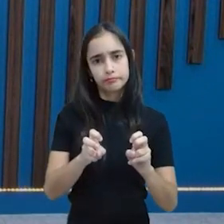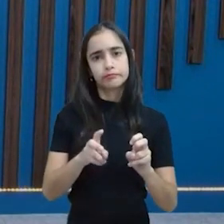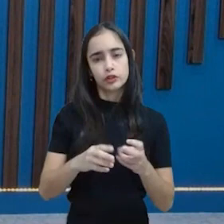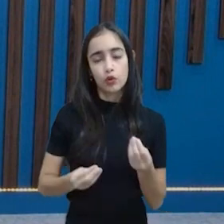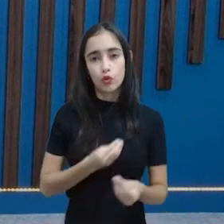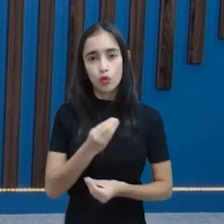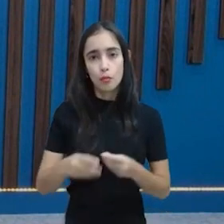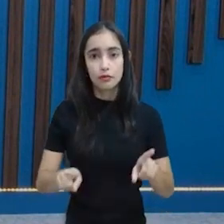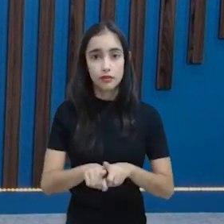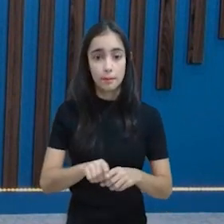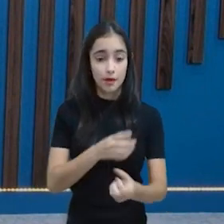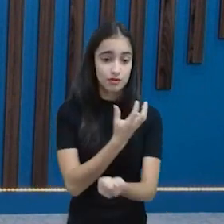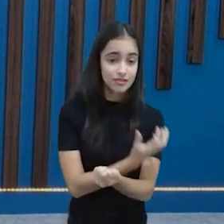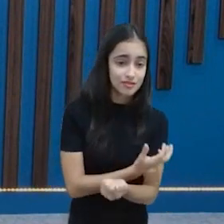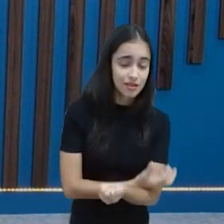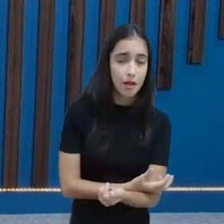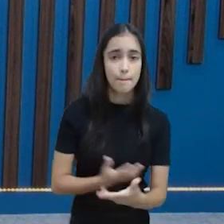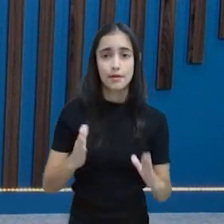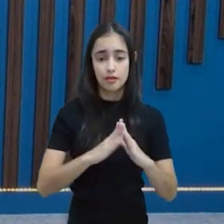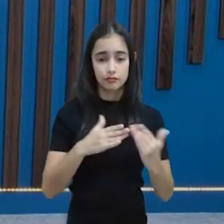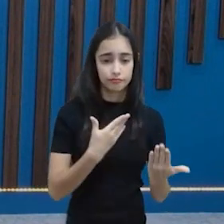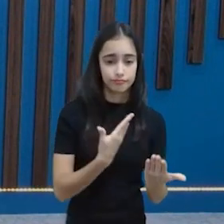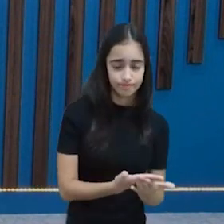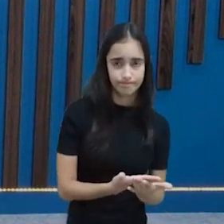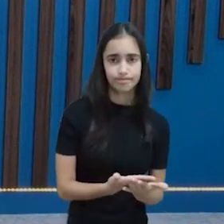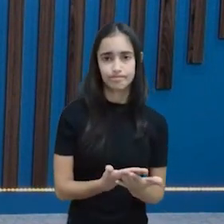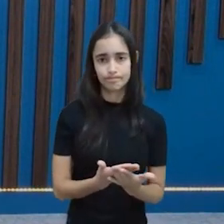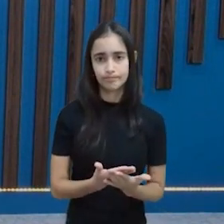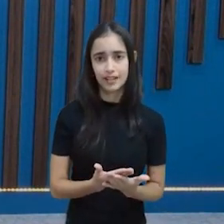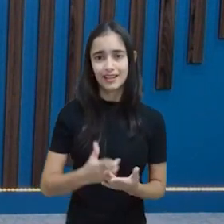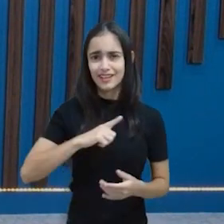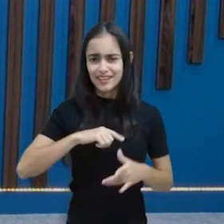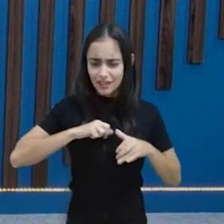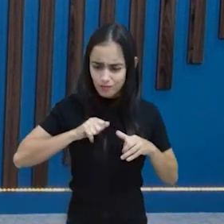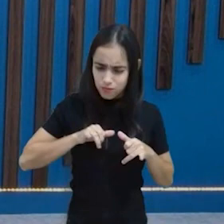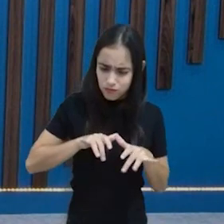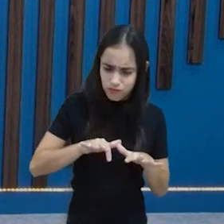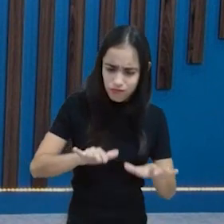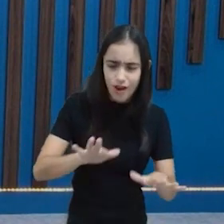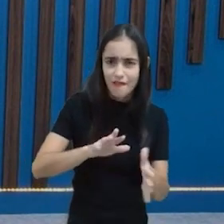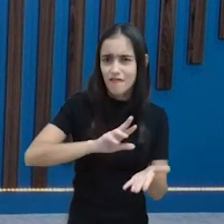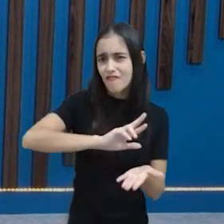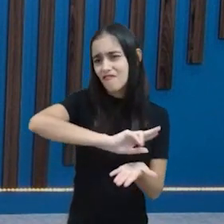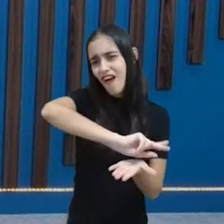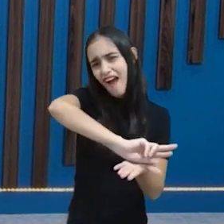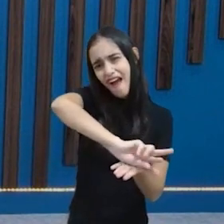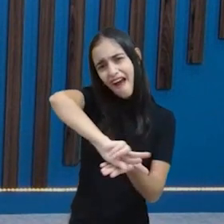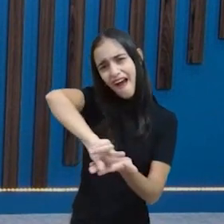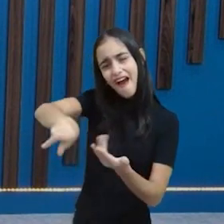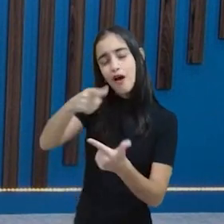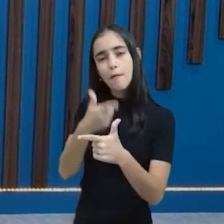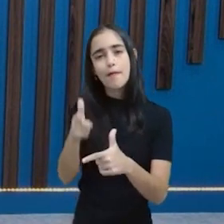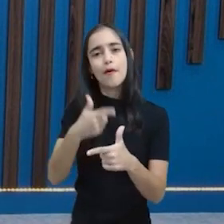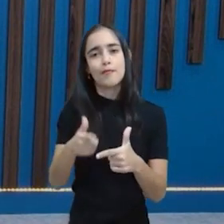uma disciplina, um componente curricular, que abrange várias questões, né? A gente aborda a